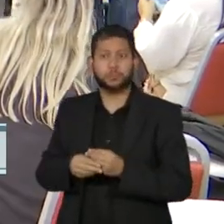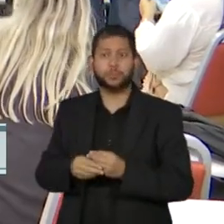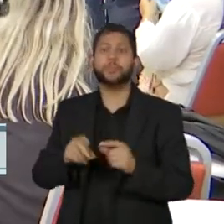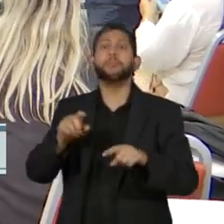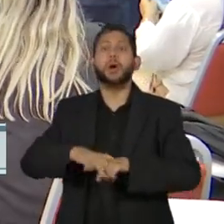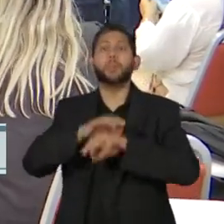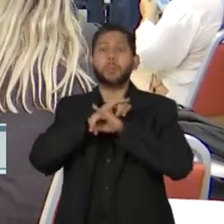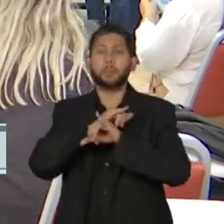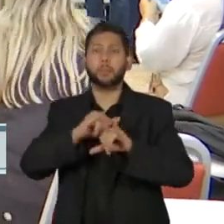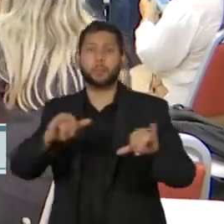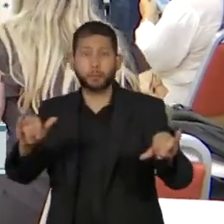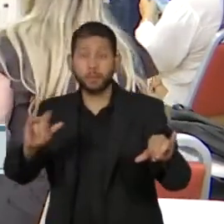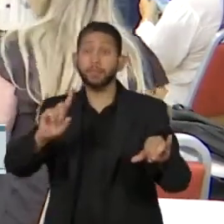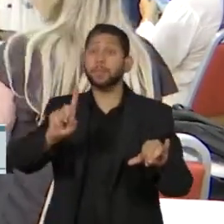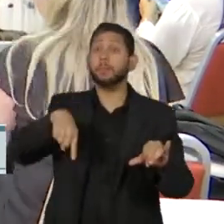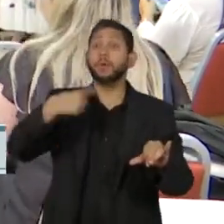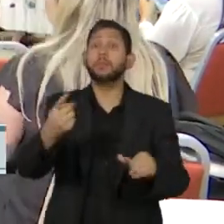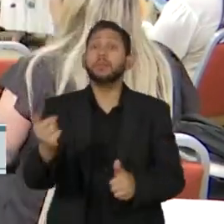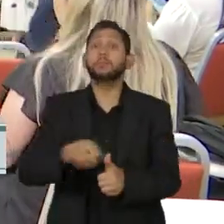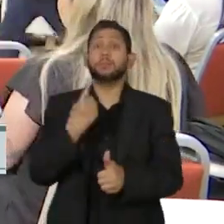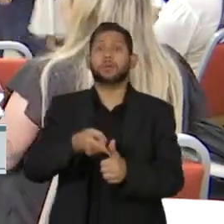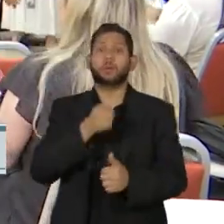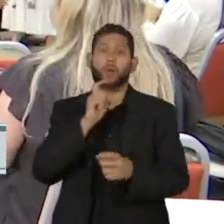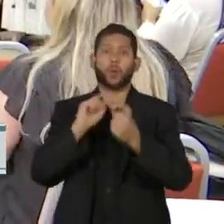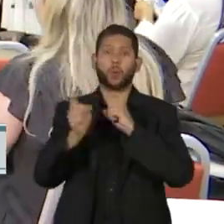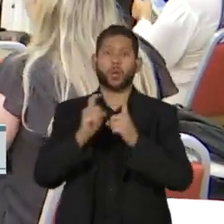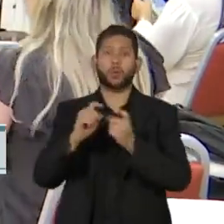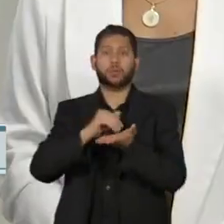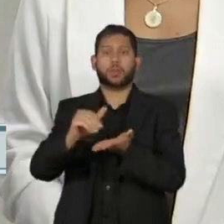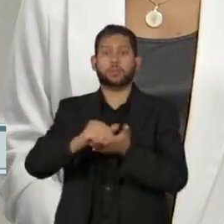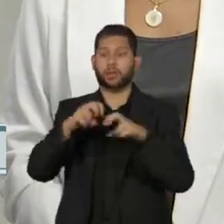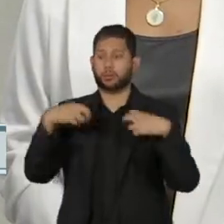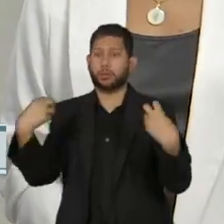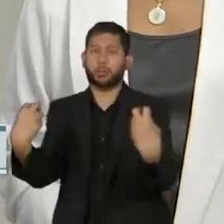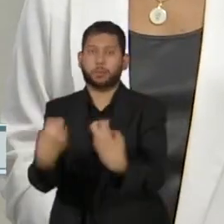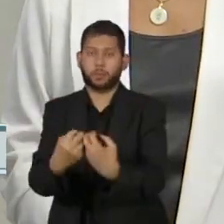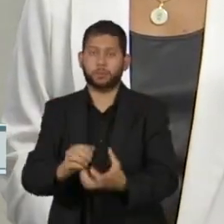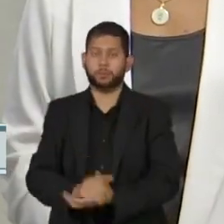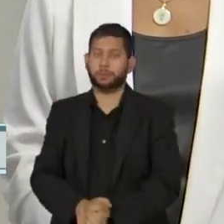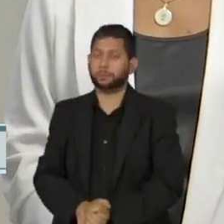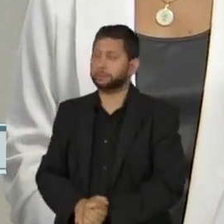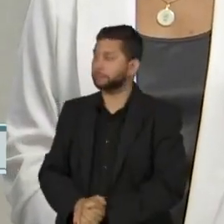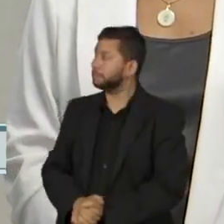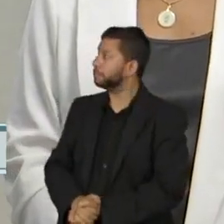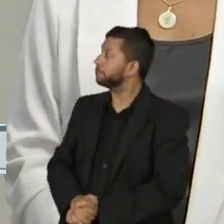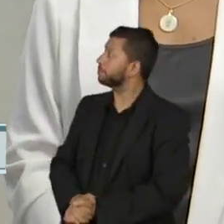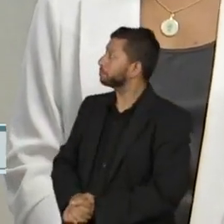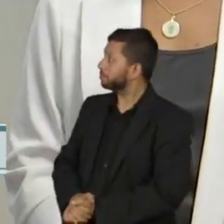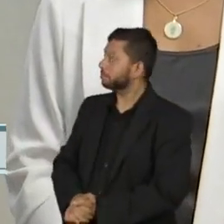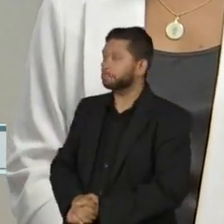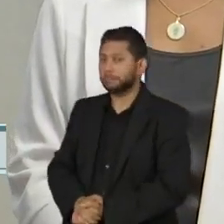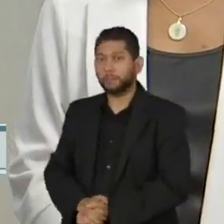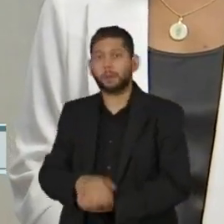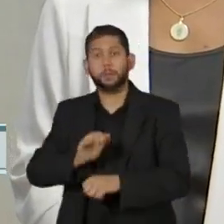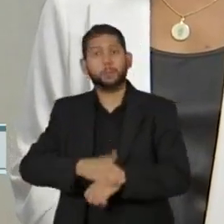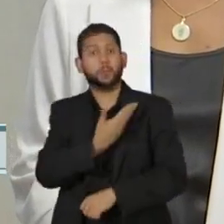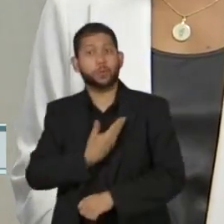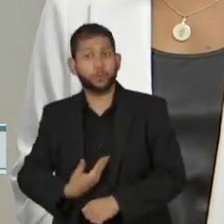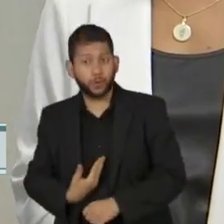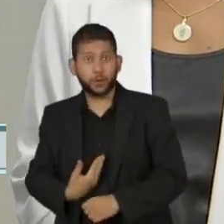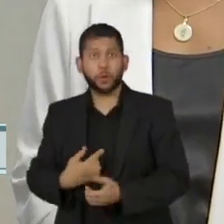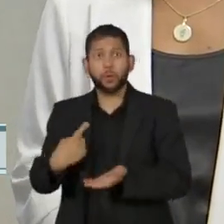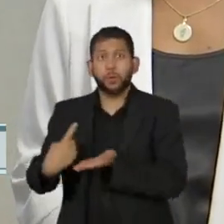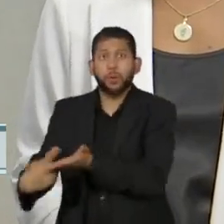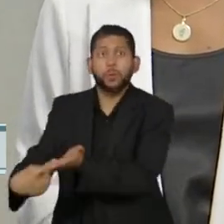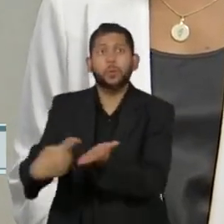a coletiva ele realizou a primeira reunião com todo o secretariado a estrutura de governo acaba dizendo muito porque ela traduz a política